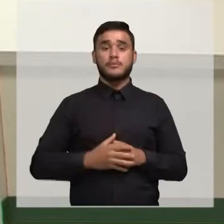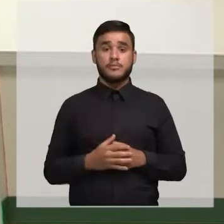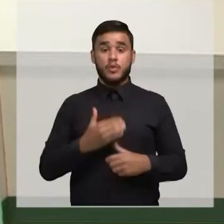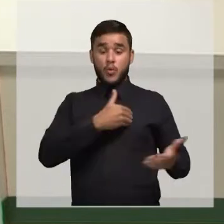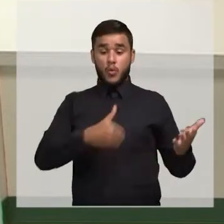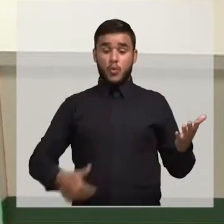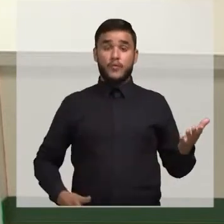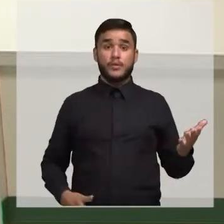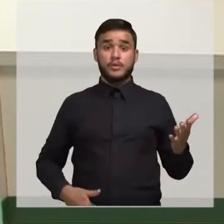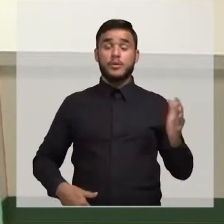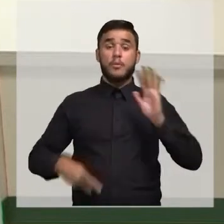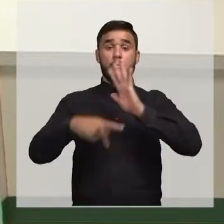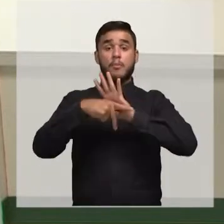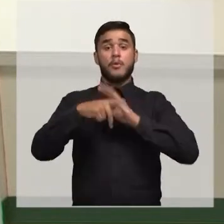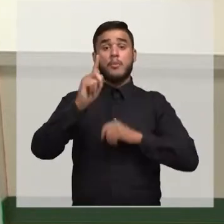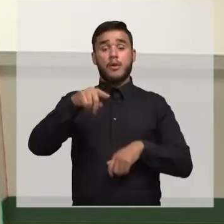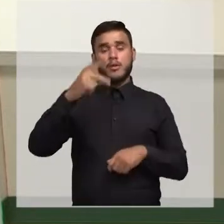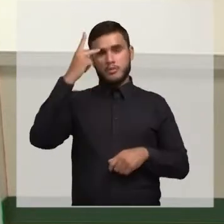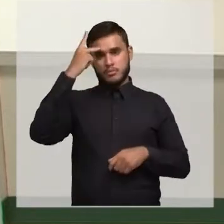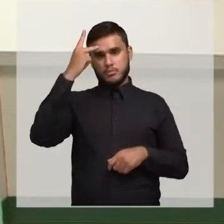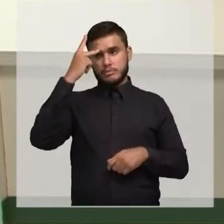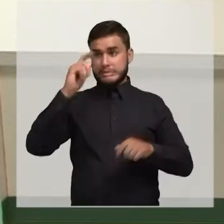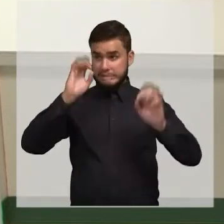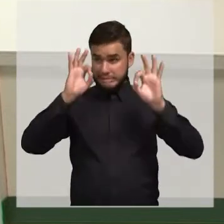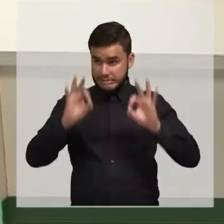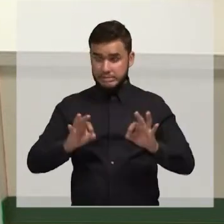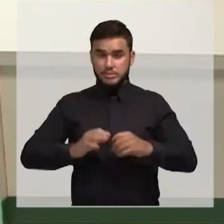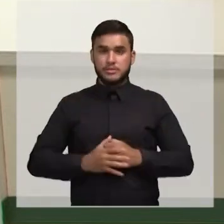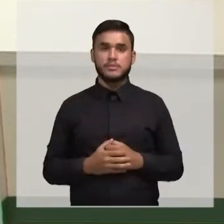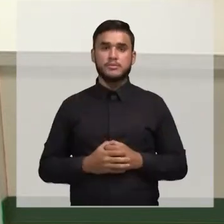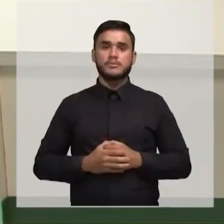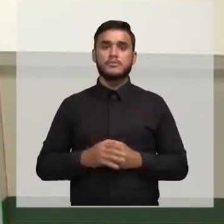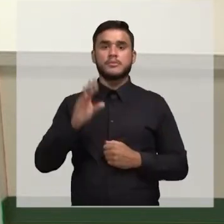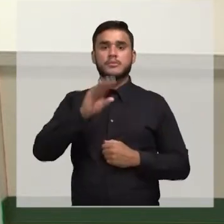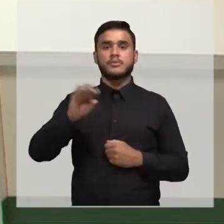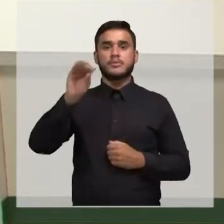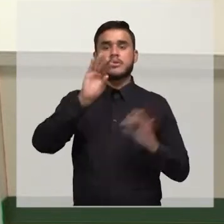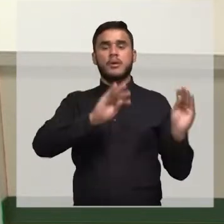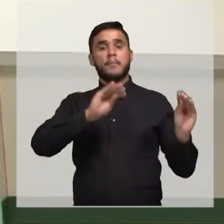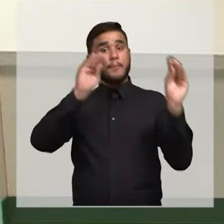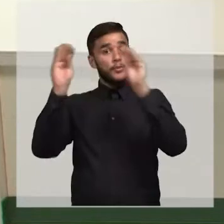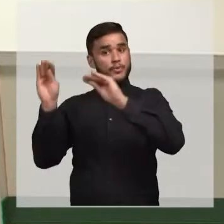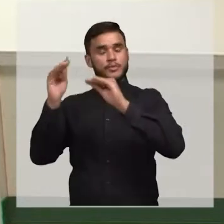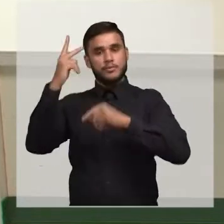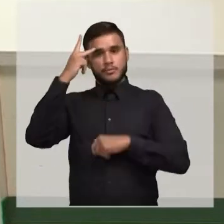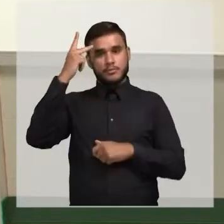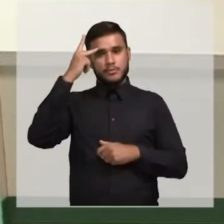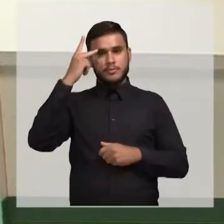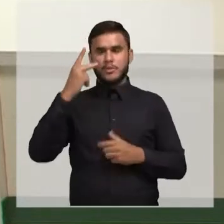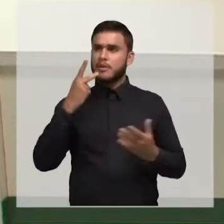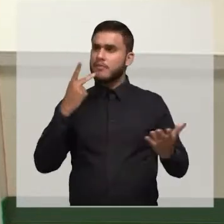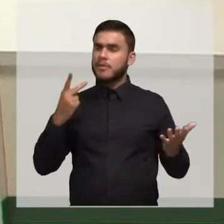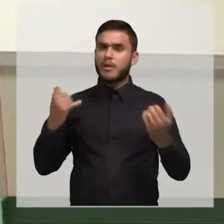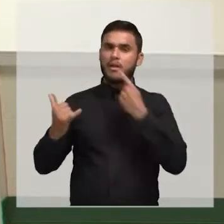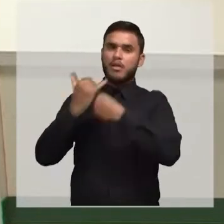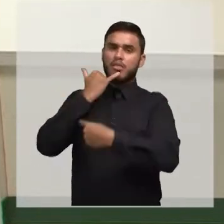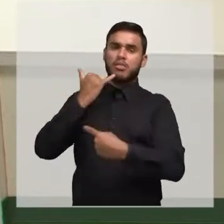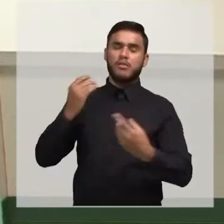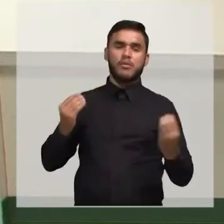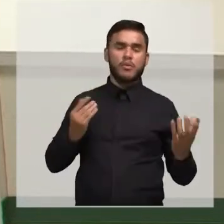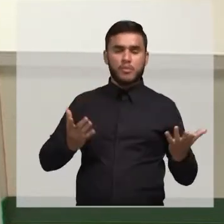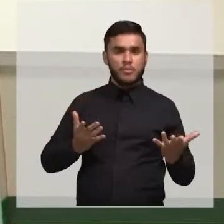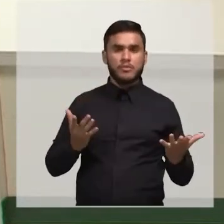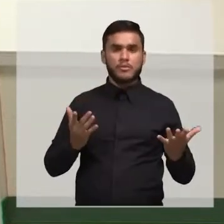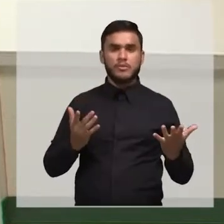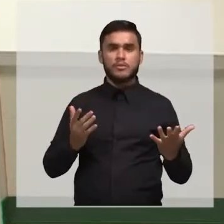de São Paulo. Governador, e ele... E o Ciro acreditou, transferiu o título e fez papel de besta lá. Então, não é a primeira vez